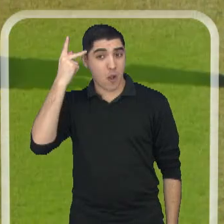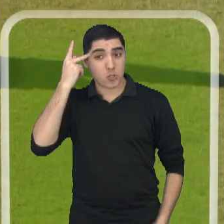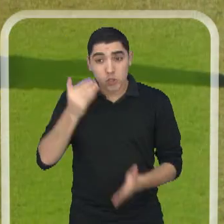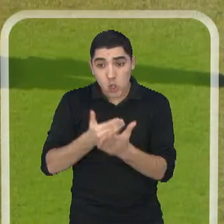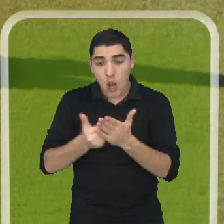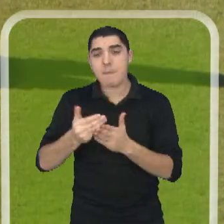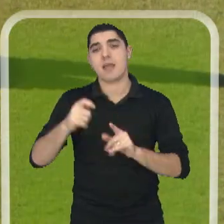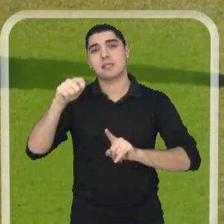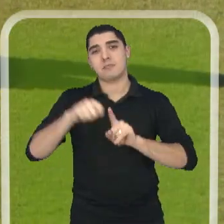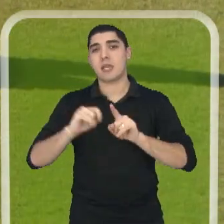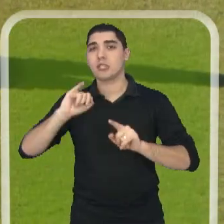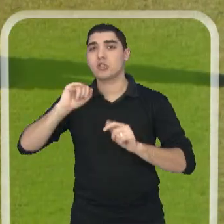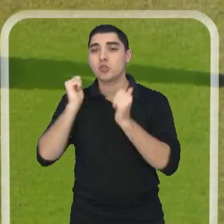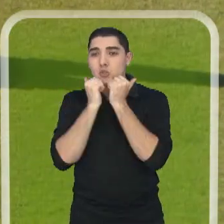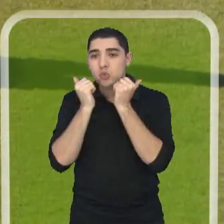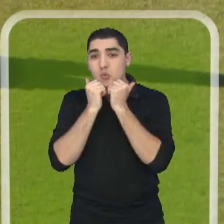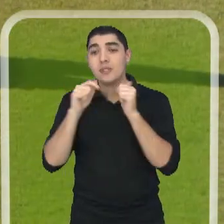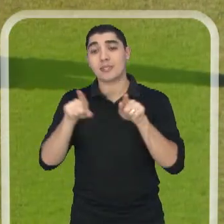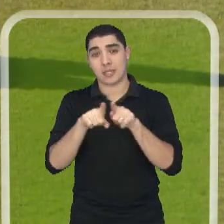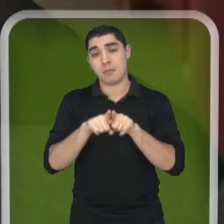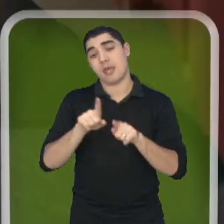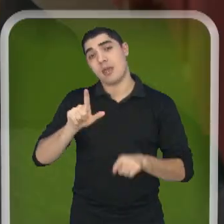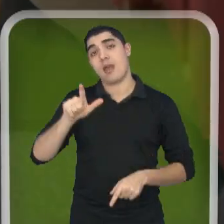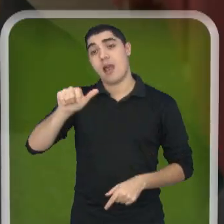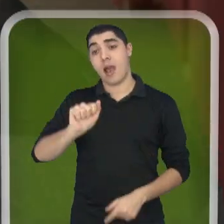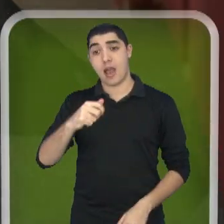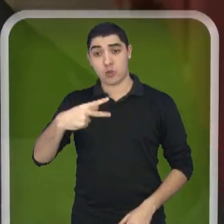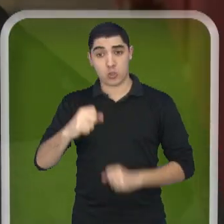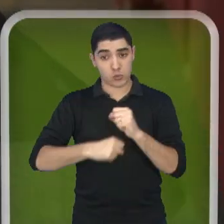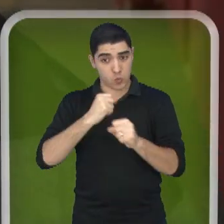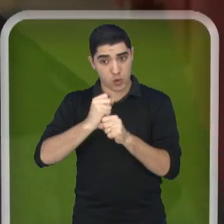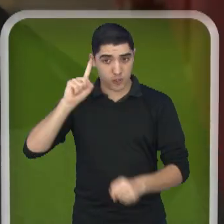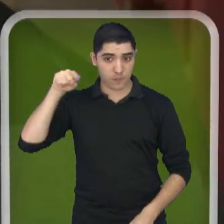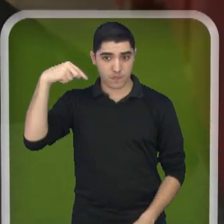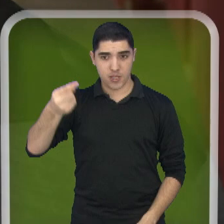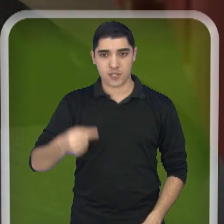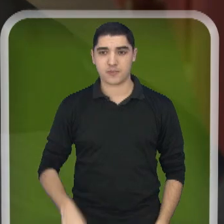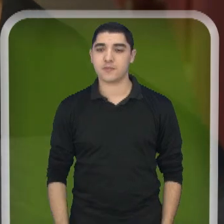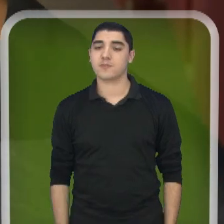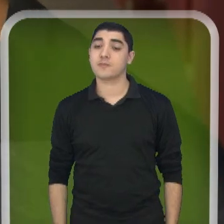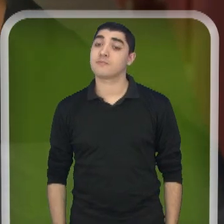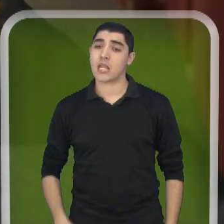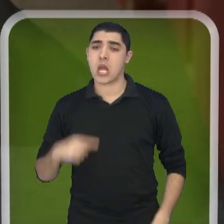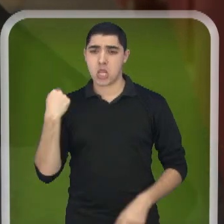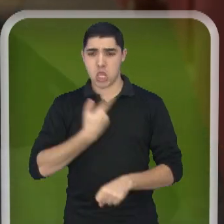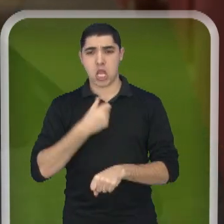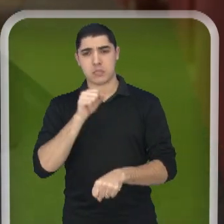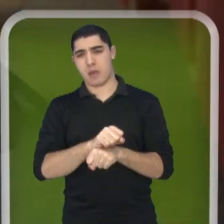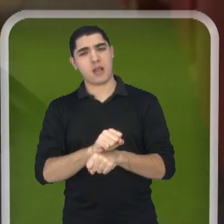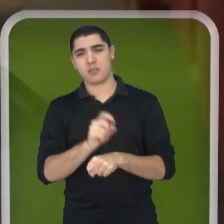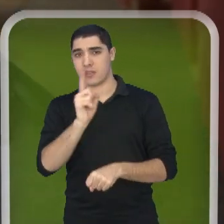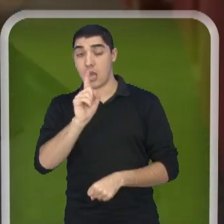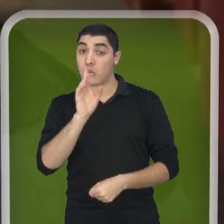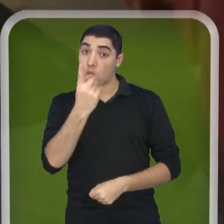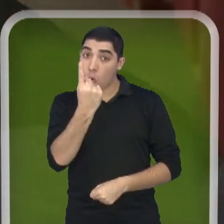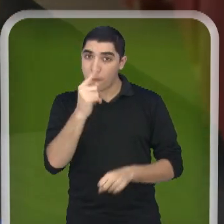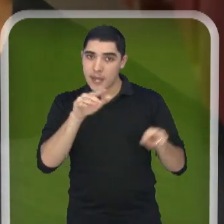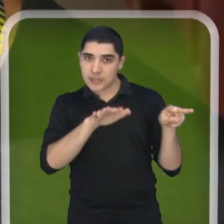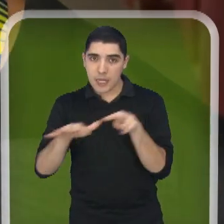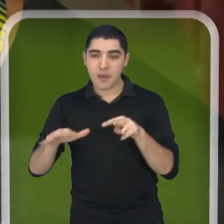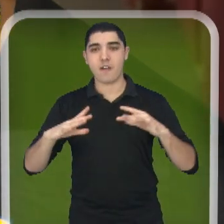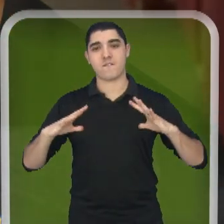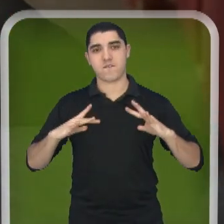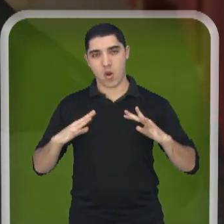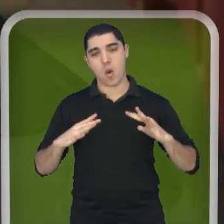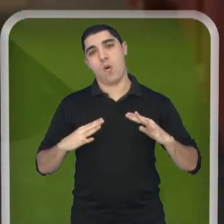julho, e também a Série A2 do próximo ano. A gente não vai parar, na verdade, os jogadores vão ter folga aí uma semana, a